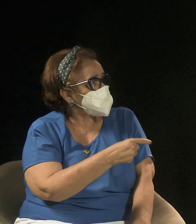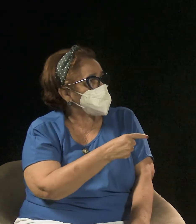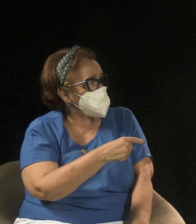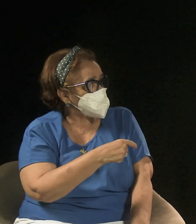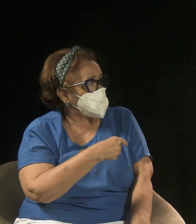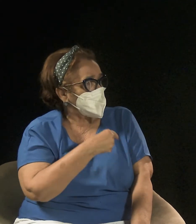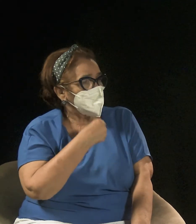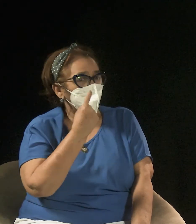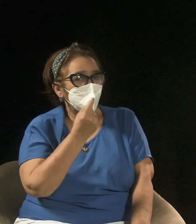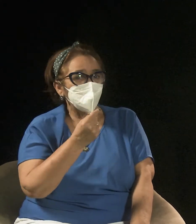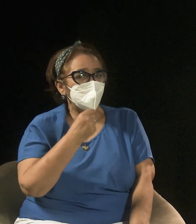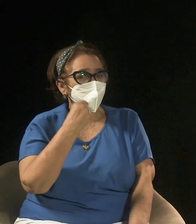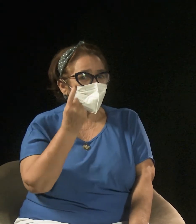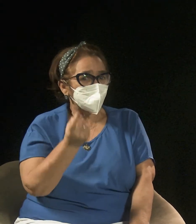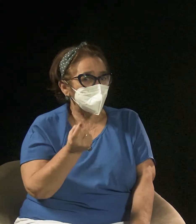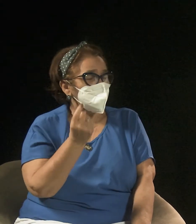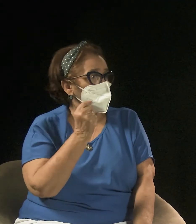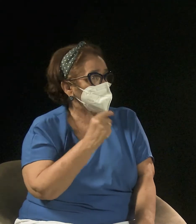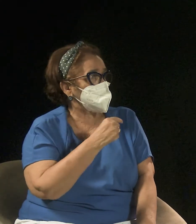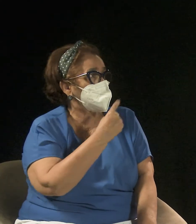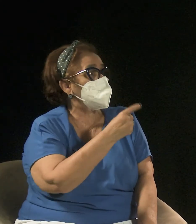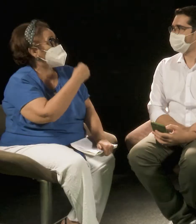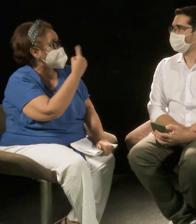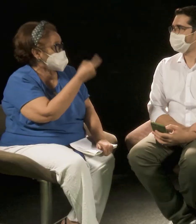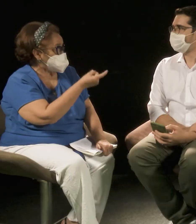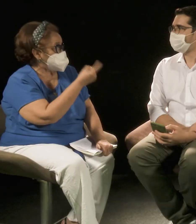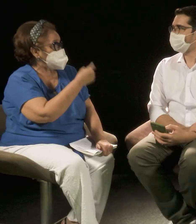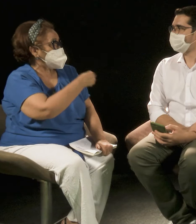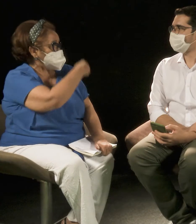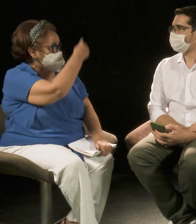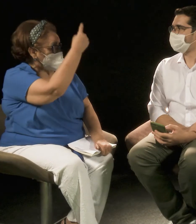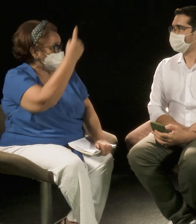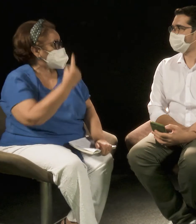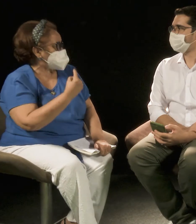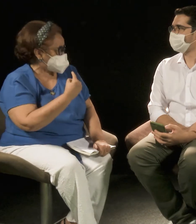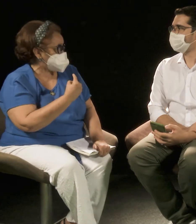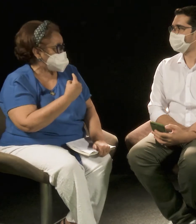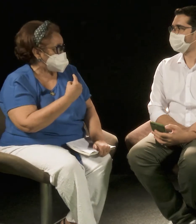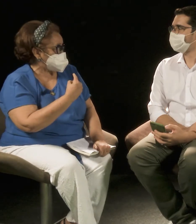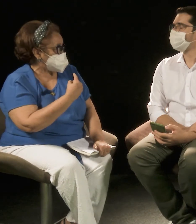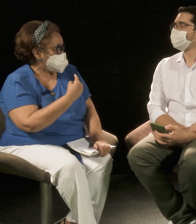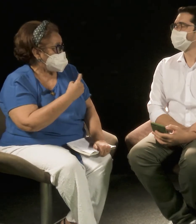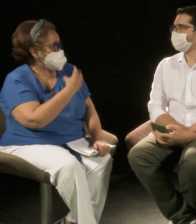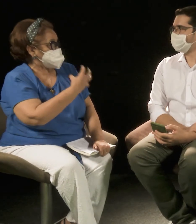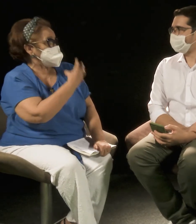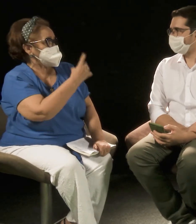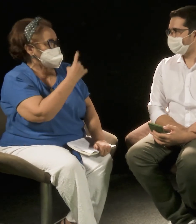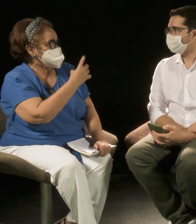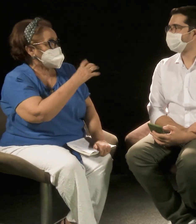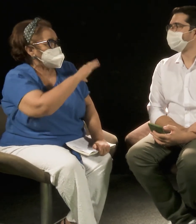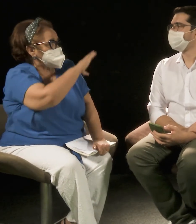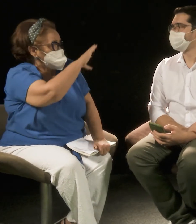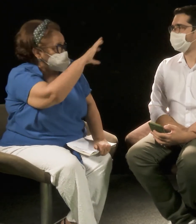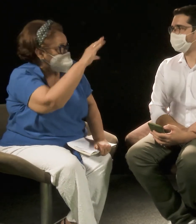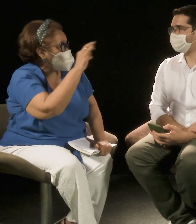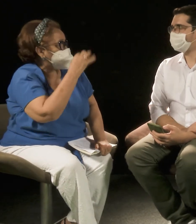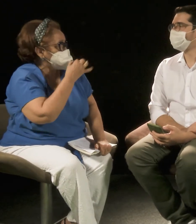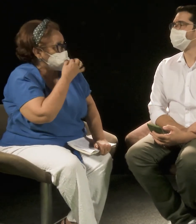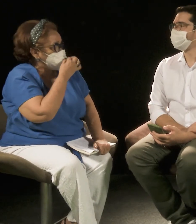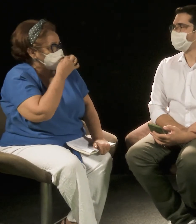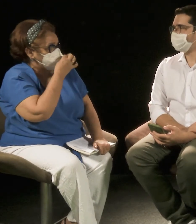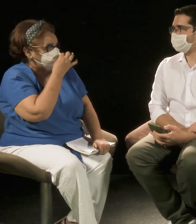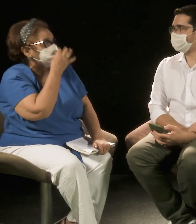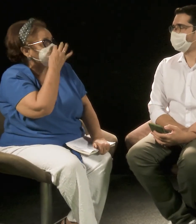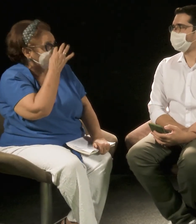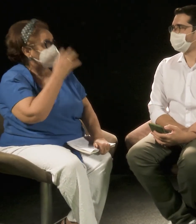esses professores. Eu lembro que a estratégia que eu usei foi uma carta de uma criança para ler para as mães, para sensibilizar. Mostrei tudo o que eu